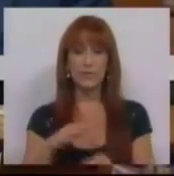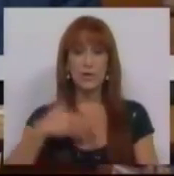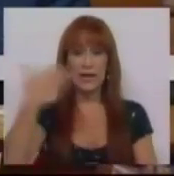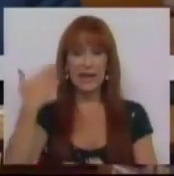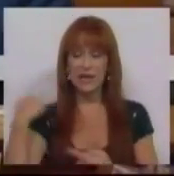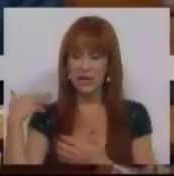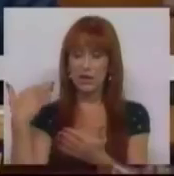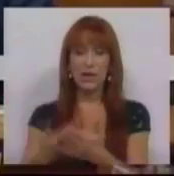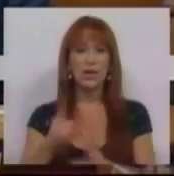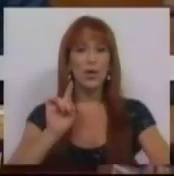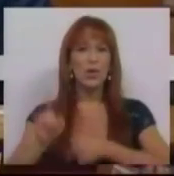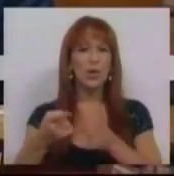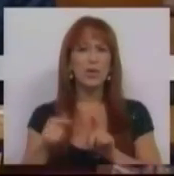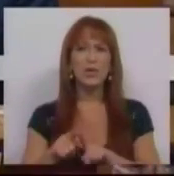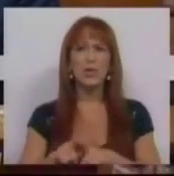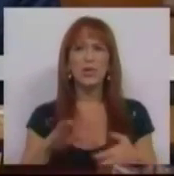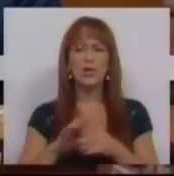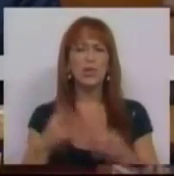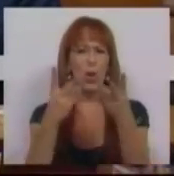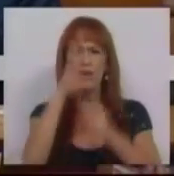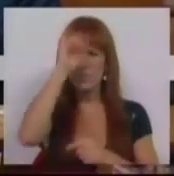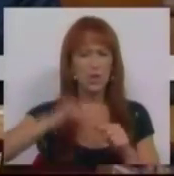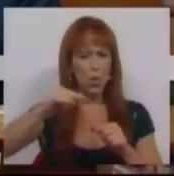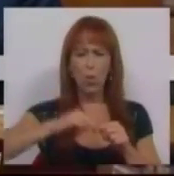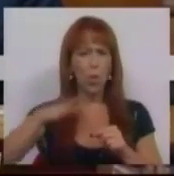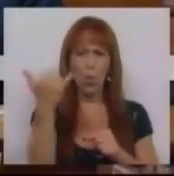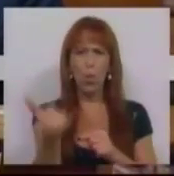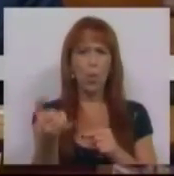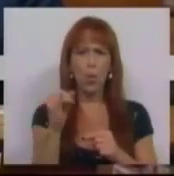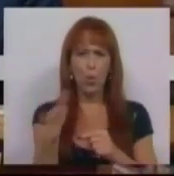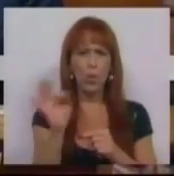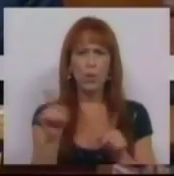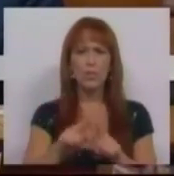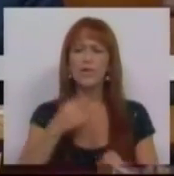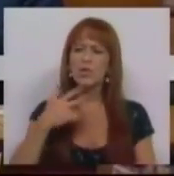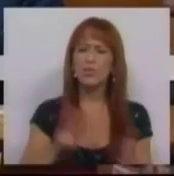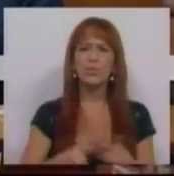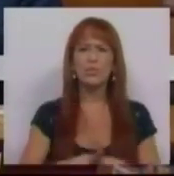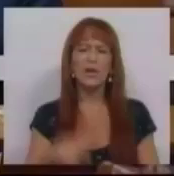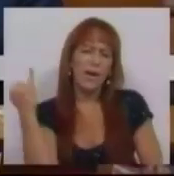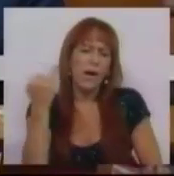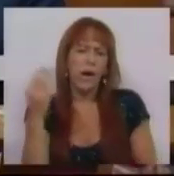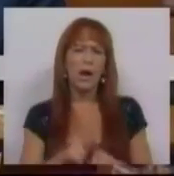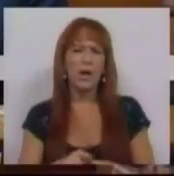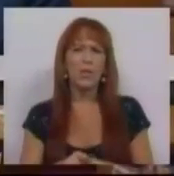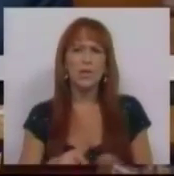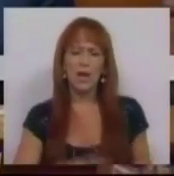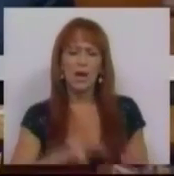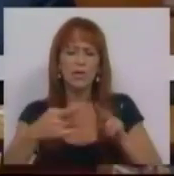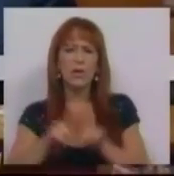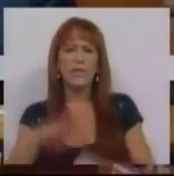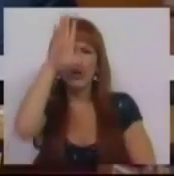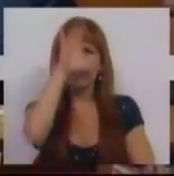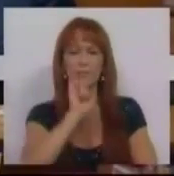últimos dias não é o do Orçamento do Estado para o próximo ano, mas o do verdadeiro faz de conta em que se transformou